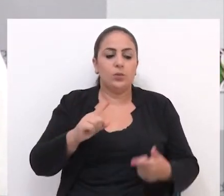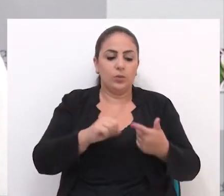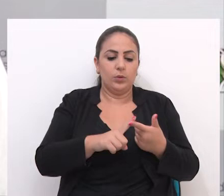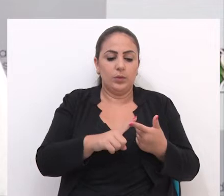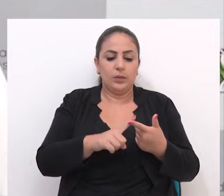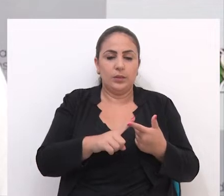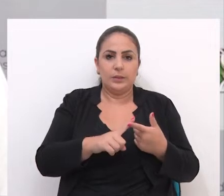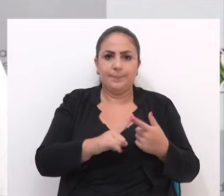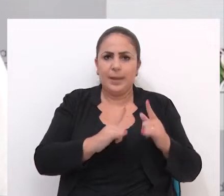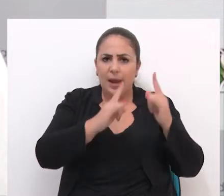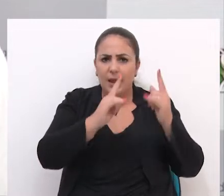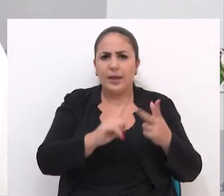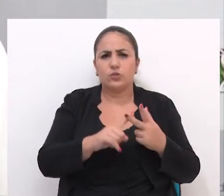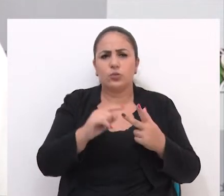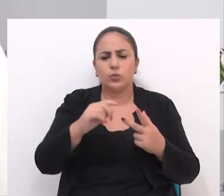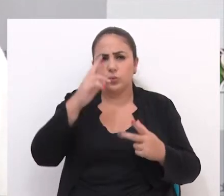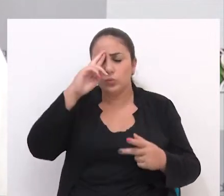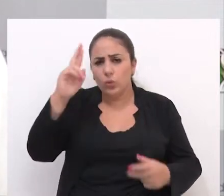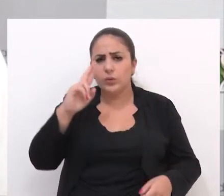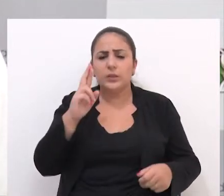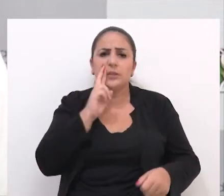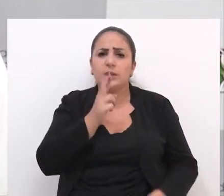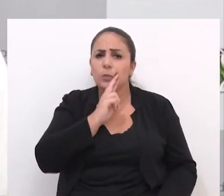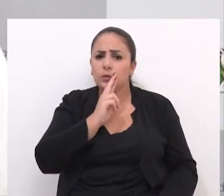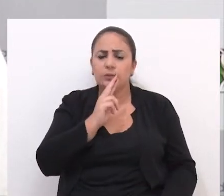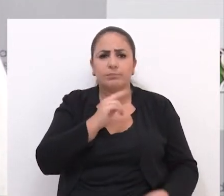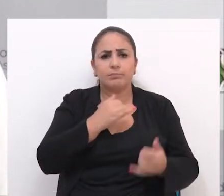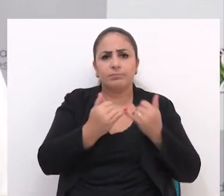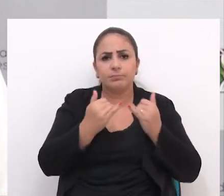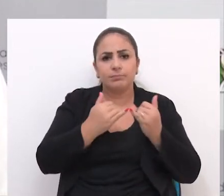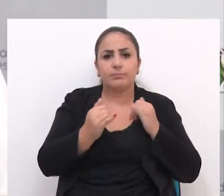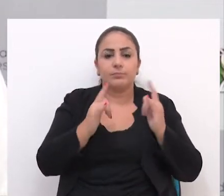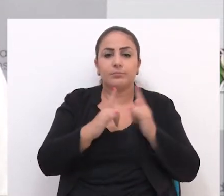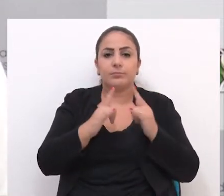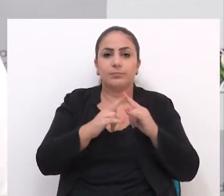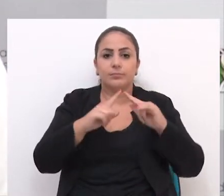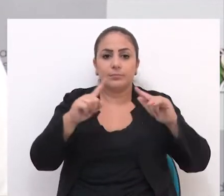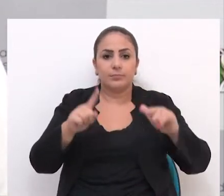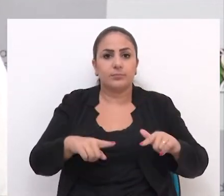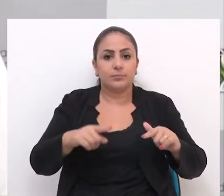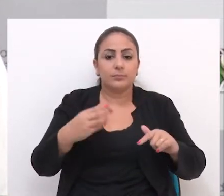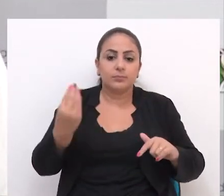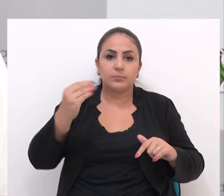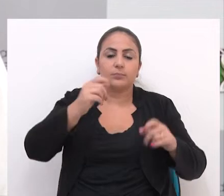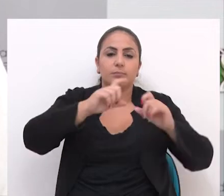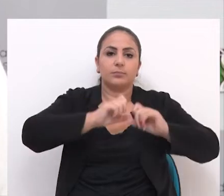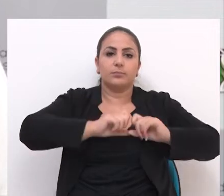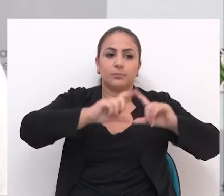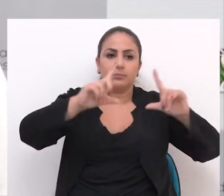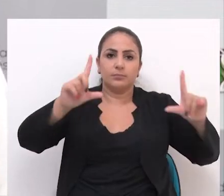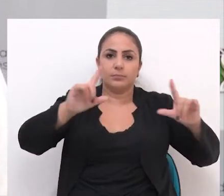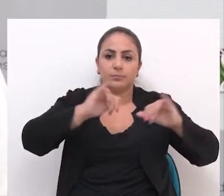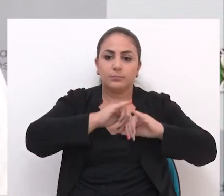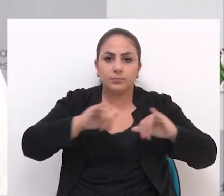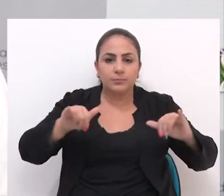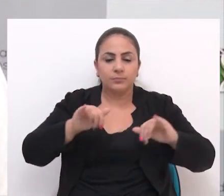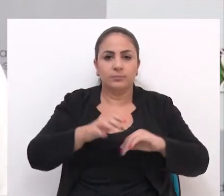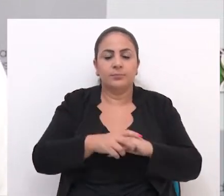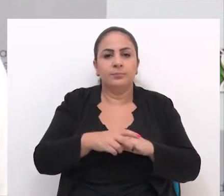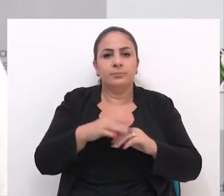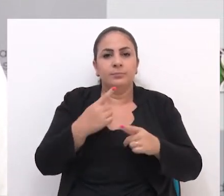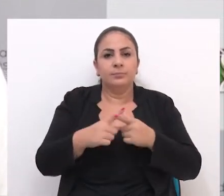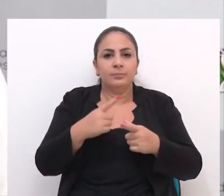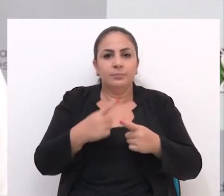de restaurantes similares, a todos os órgãos públicos que coloquem esses cartazes, que orientem